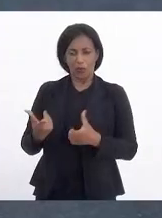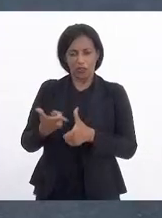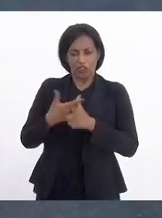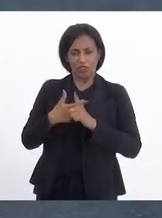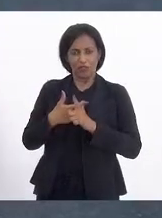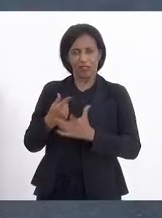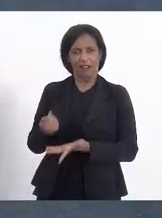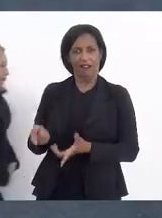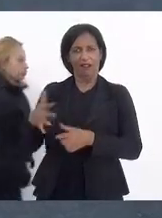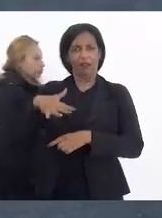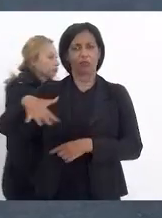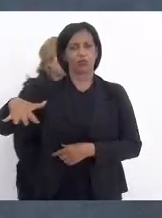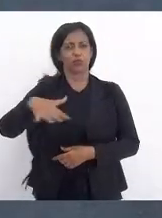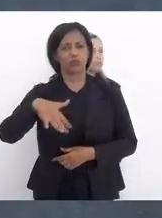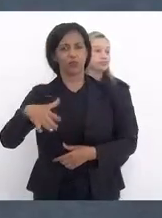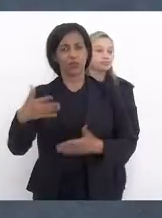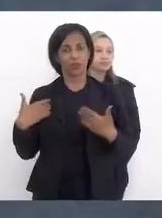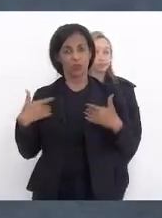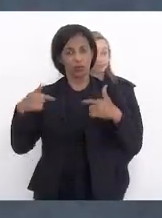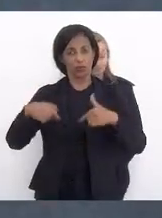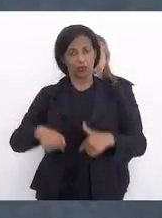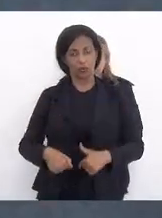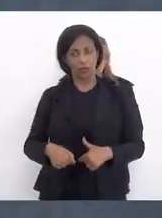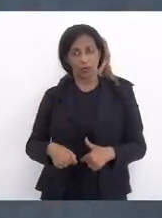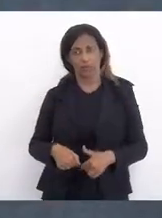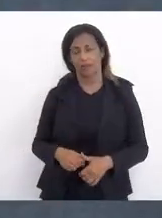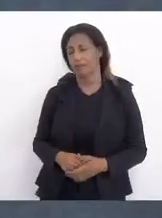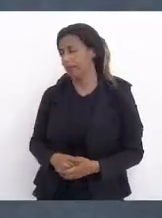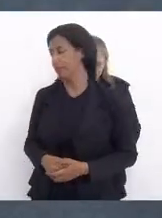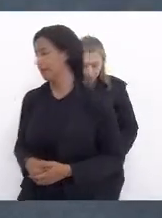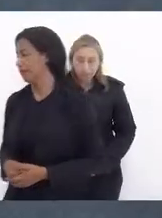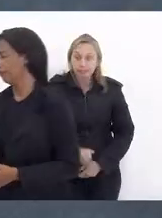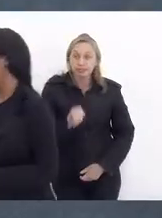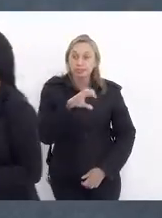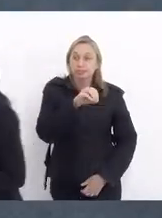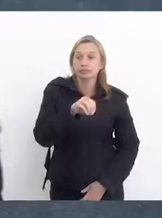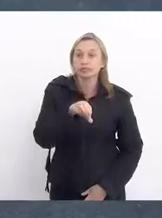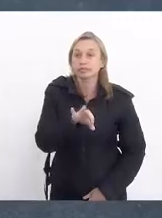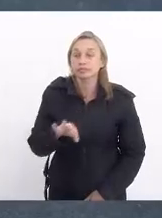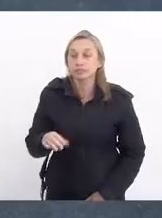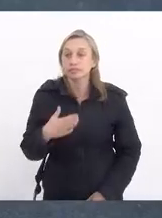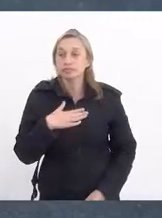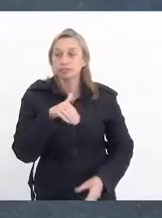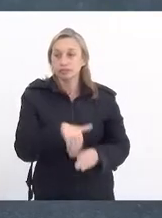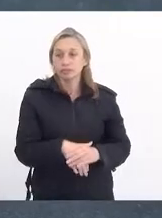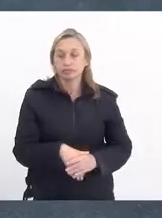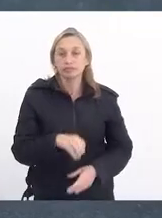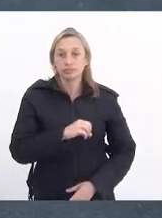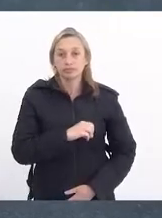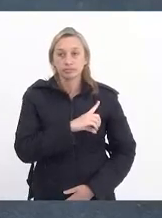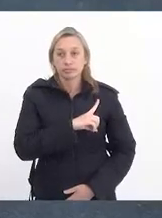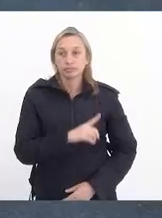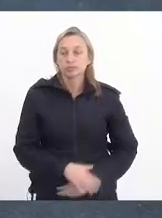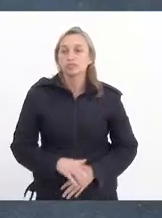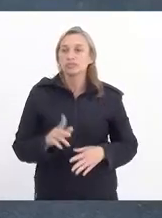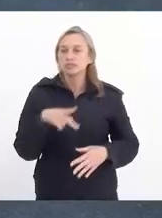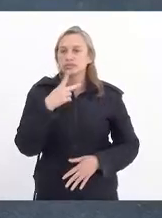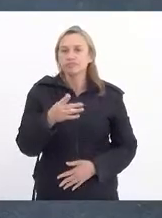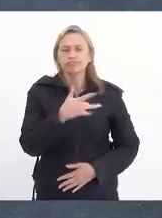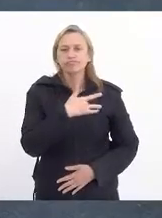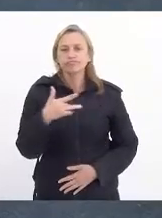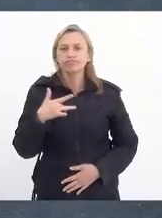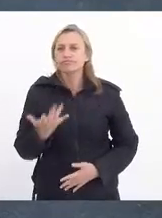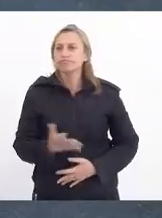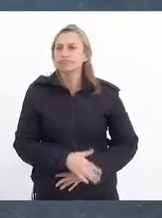presente muito grande se hoje eu estou aqui oitenta por cento dos meus votos forem Duque de Caxias e quando se fala de